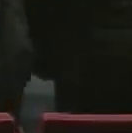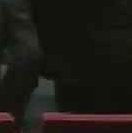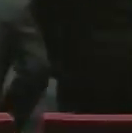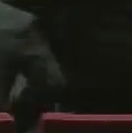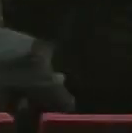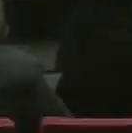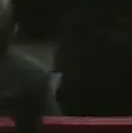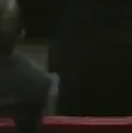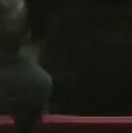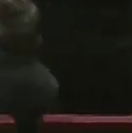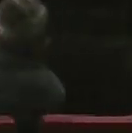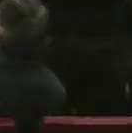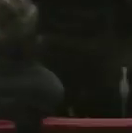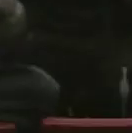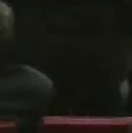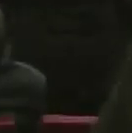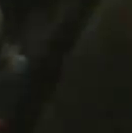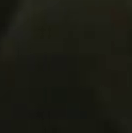Obrigado.